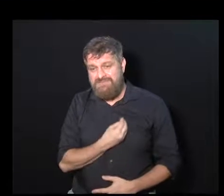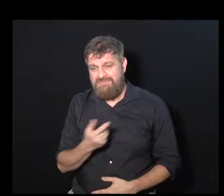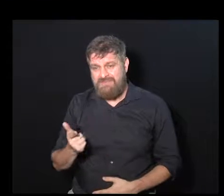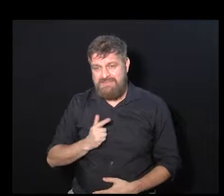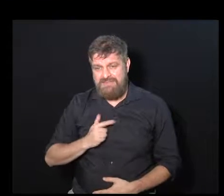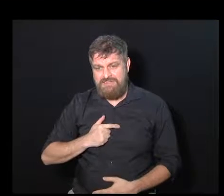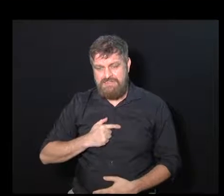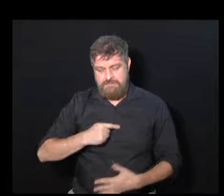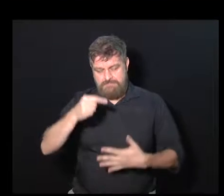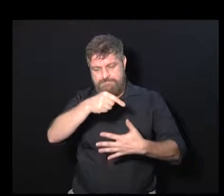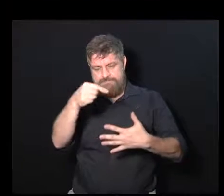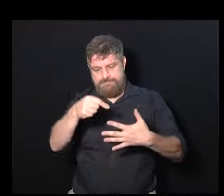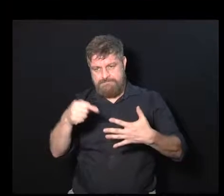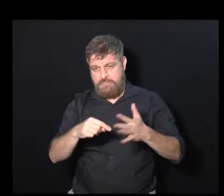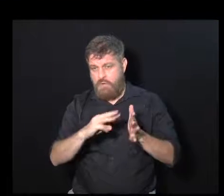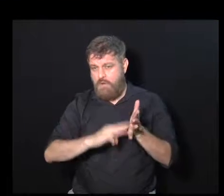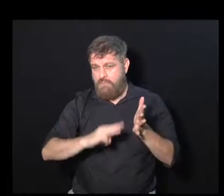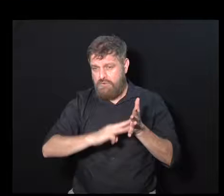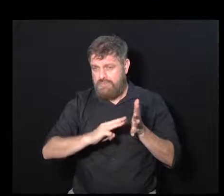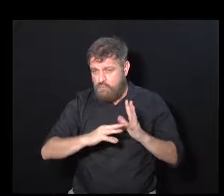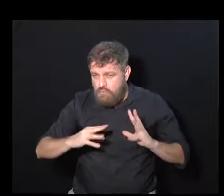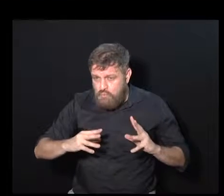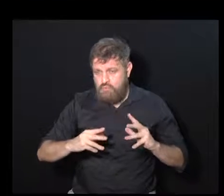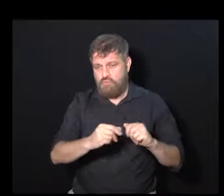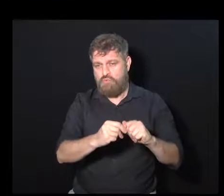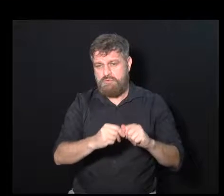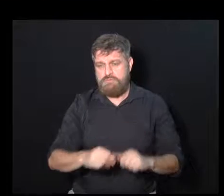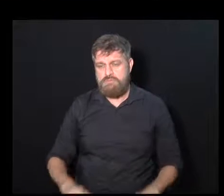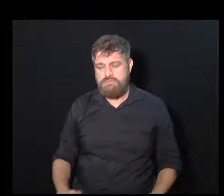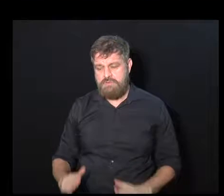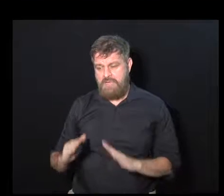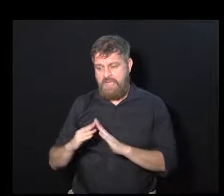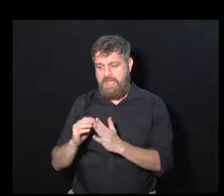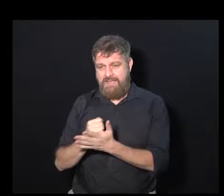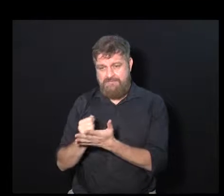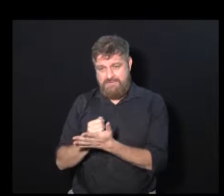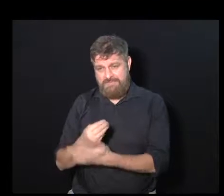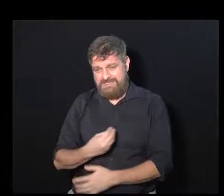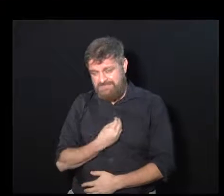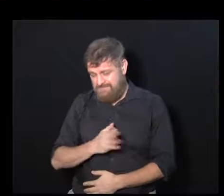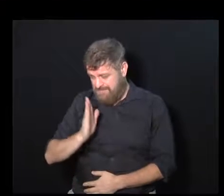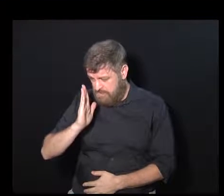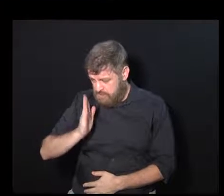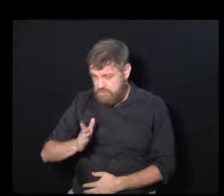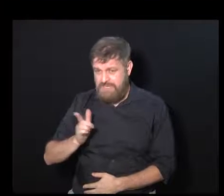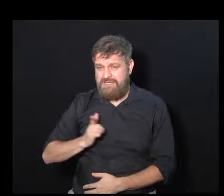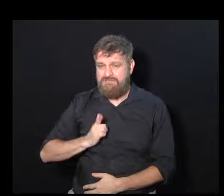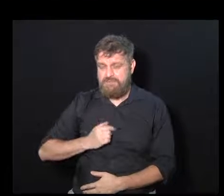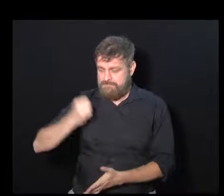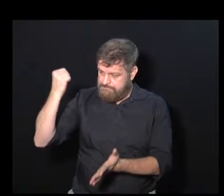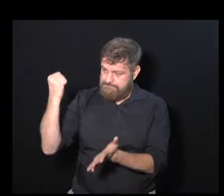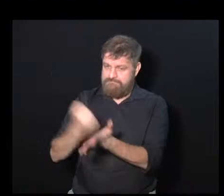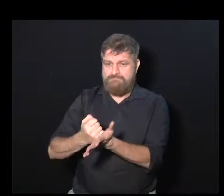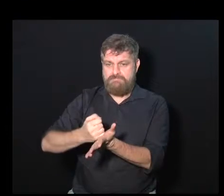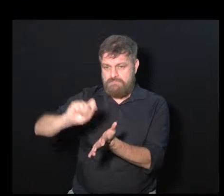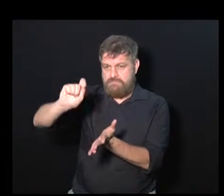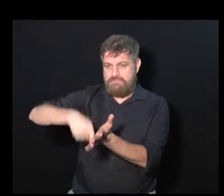os modelos. E a farmácia viva ela já foi reconhecida, então a gente